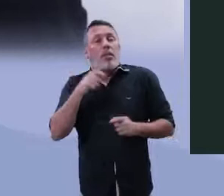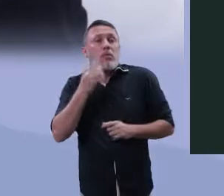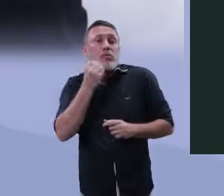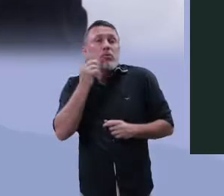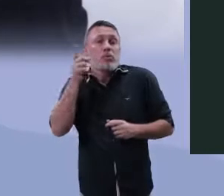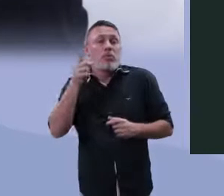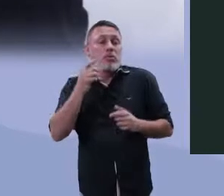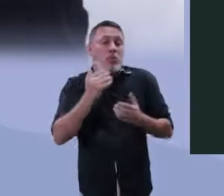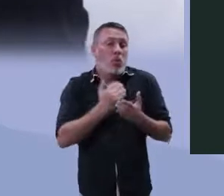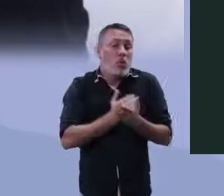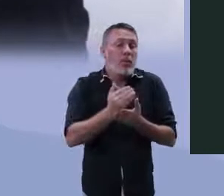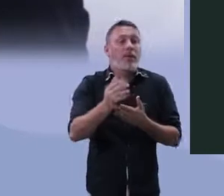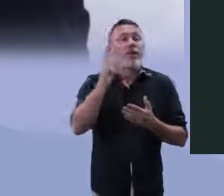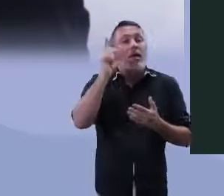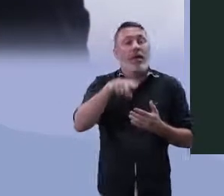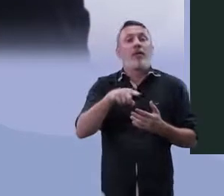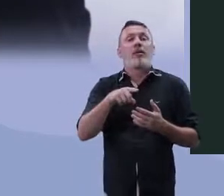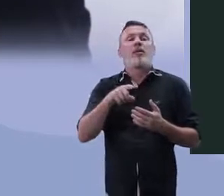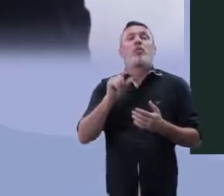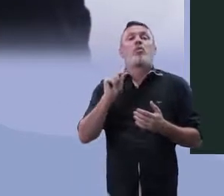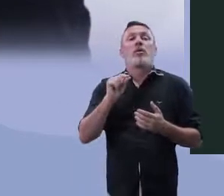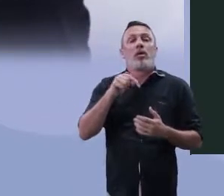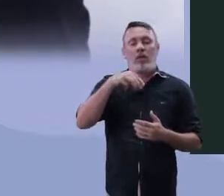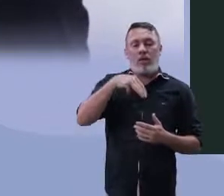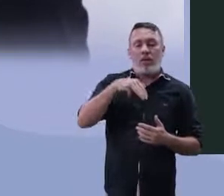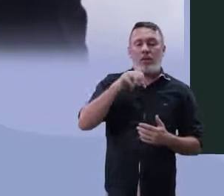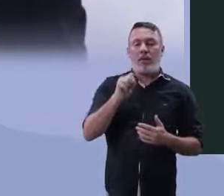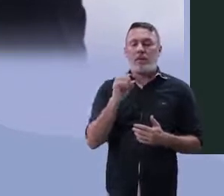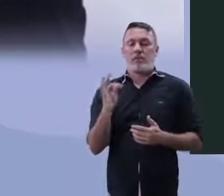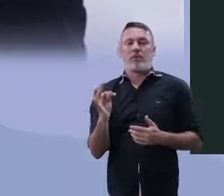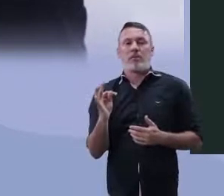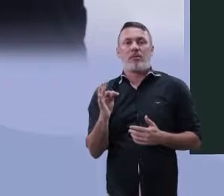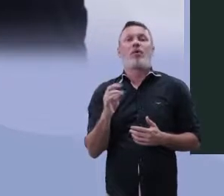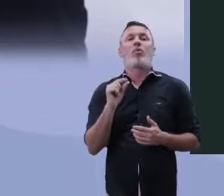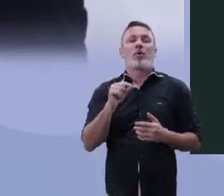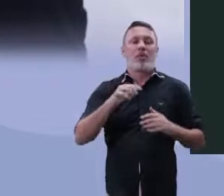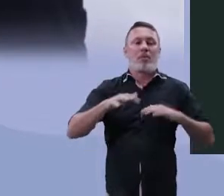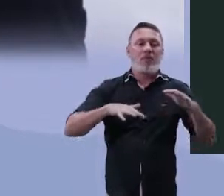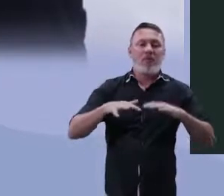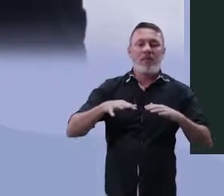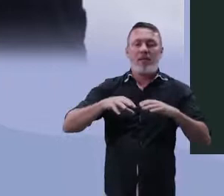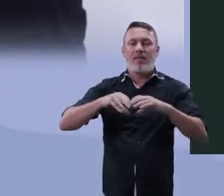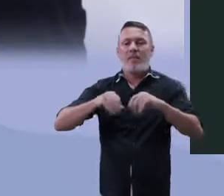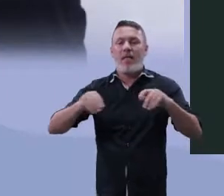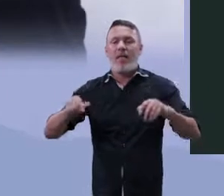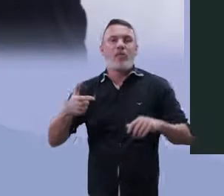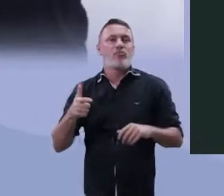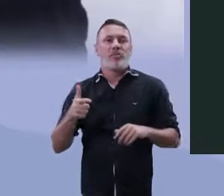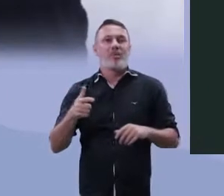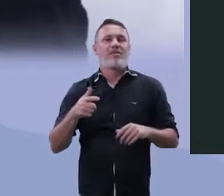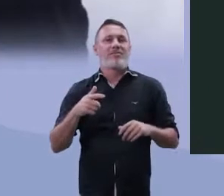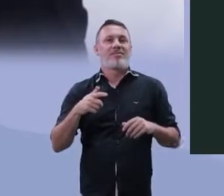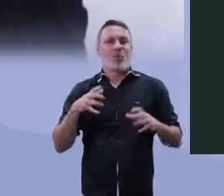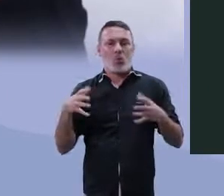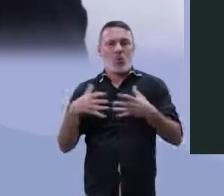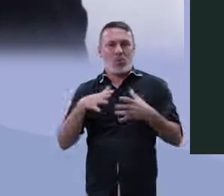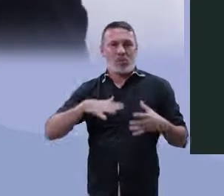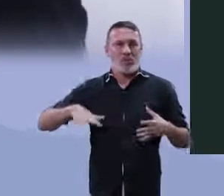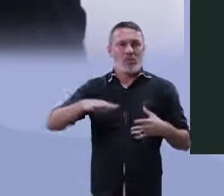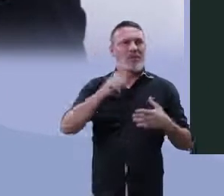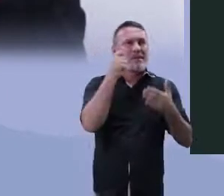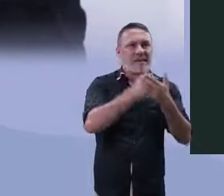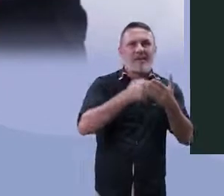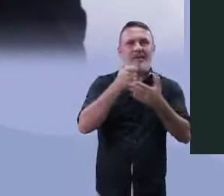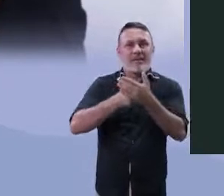gênese do movimento dos trabalhadores rurais sem terra, né? Então, assim, que vão surgir ali no meados dos anos 70, também